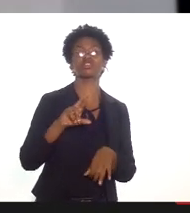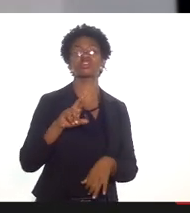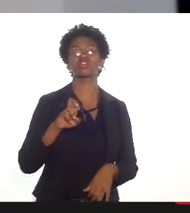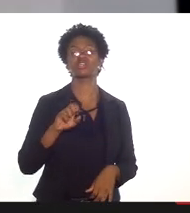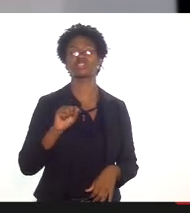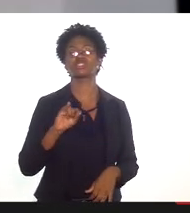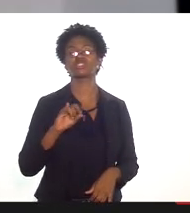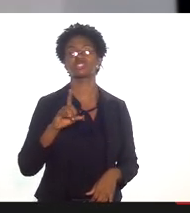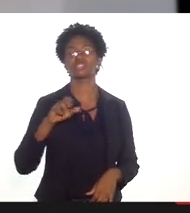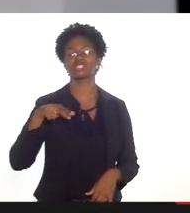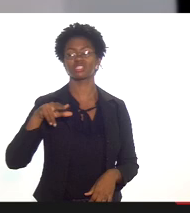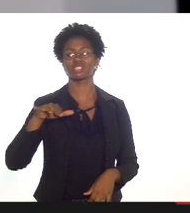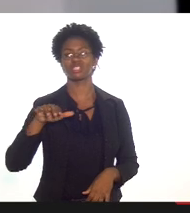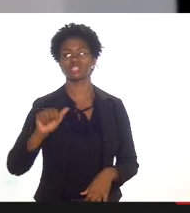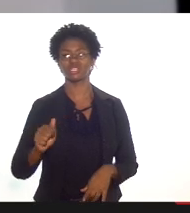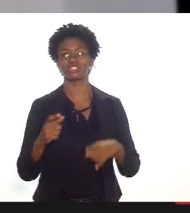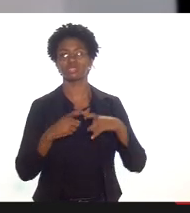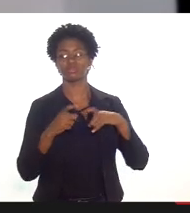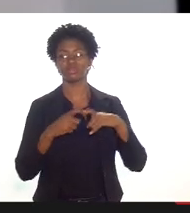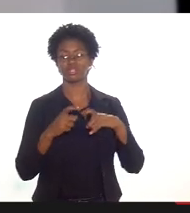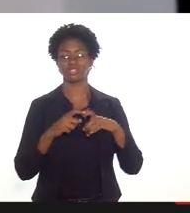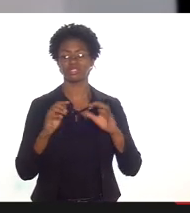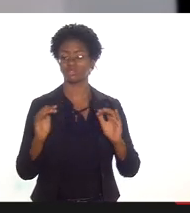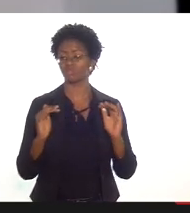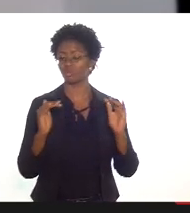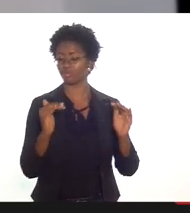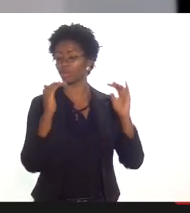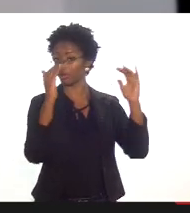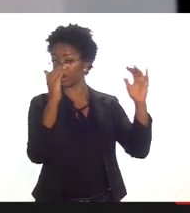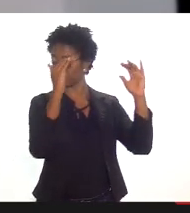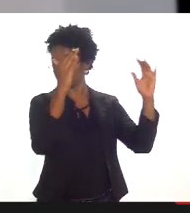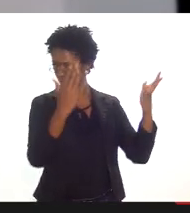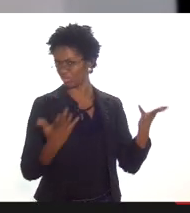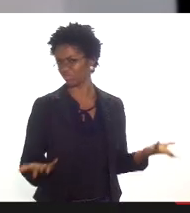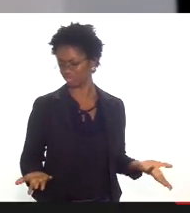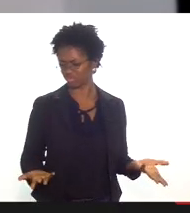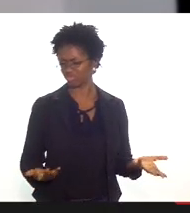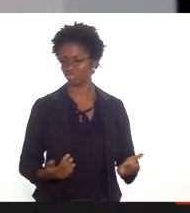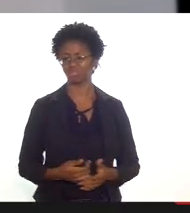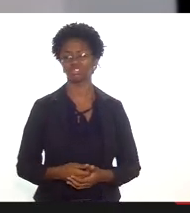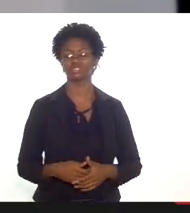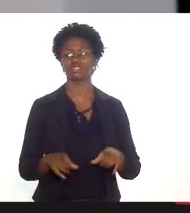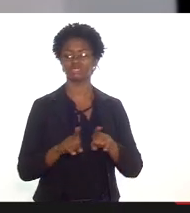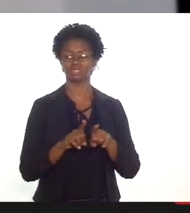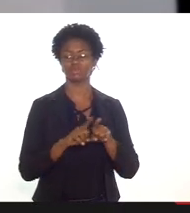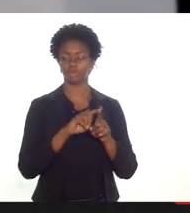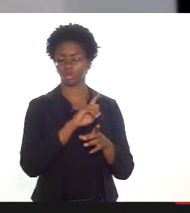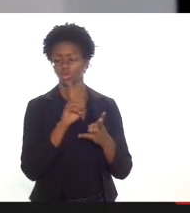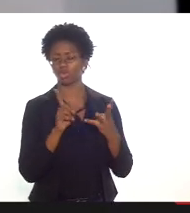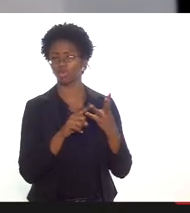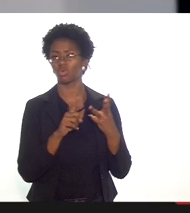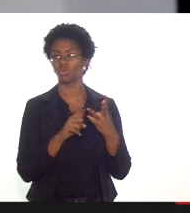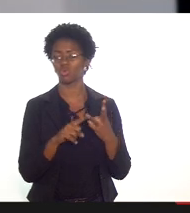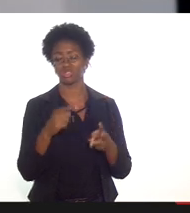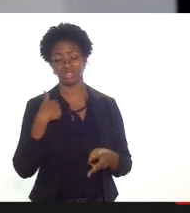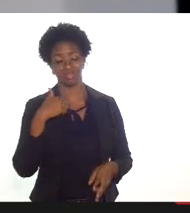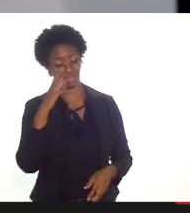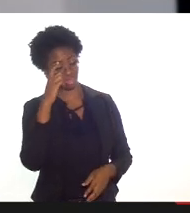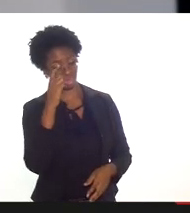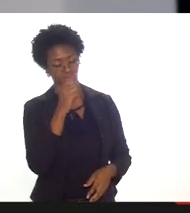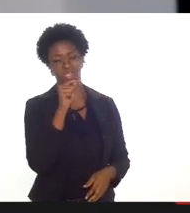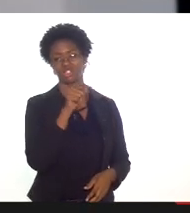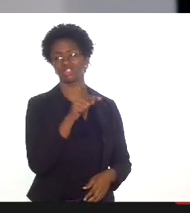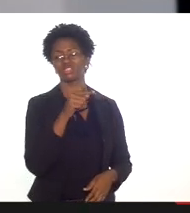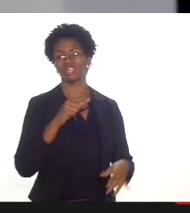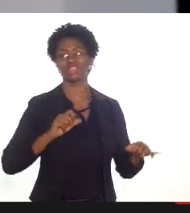formando gente, uma expertise que a gente não encontrava em outros lugares. E tinha mais um aspecto também que nos chamava a atenção, que era uma troca